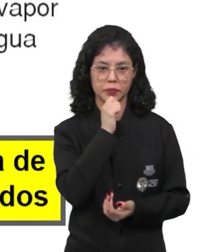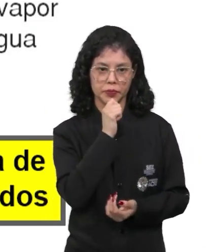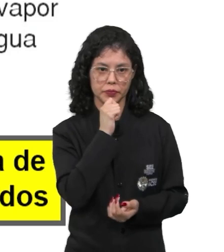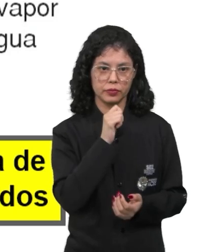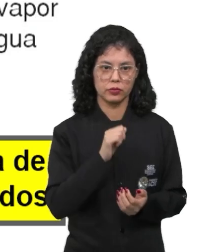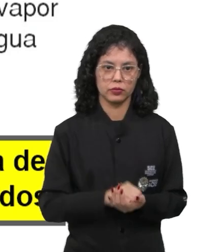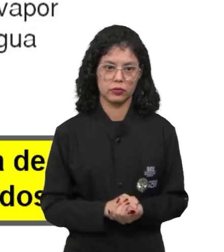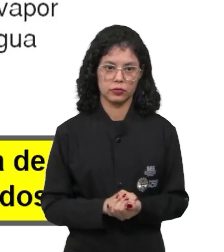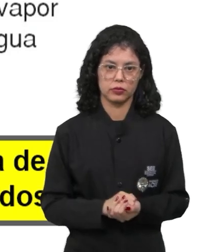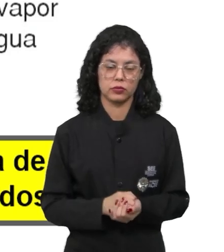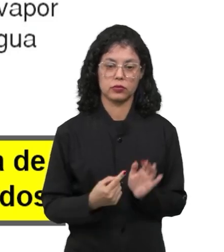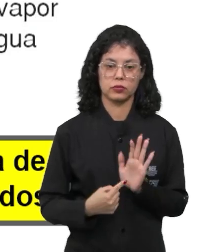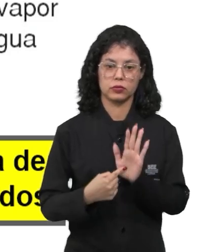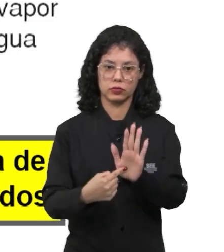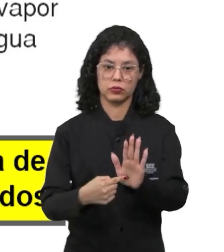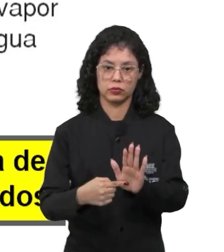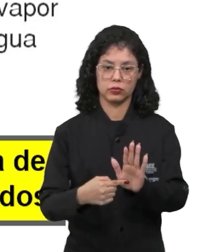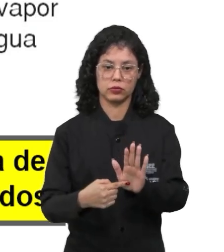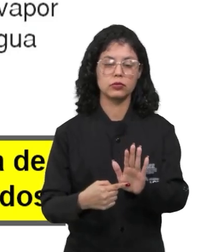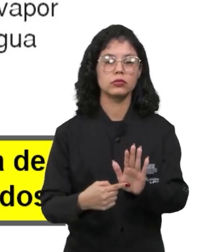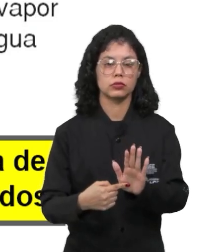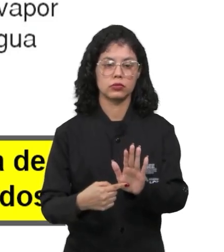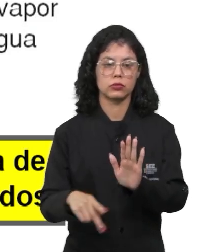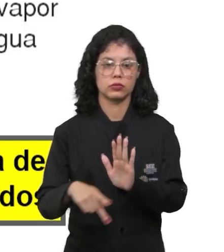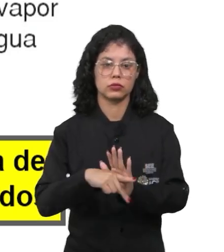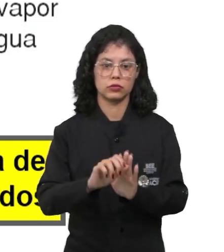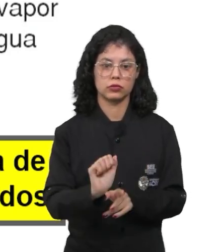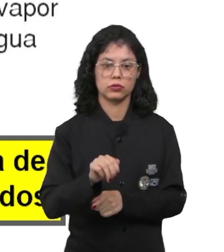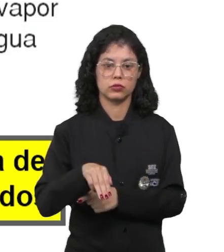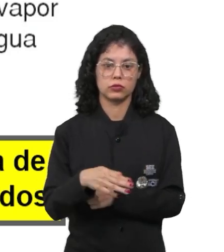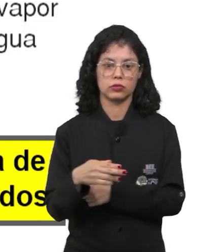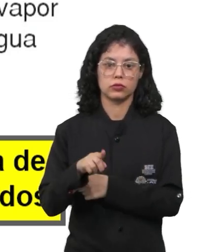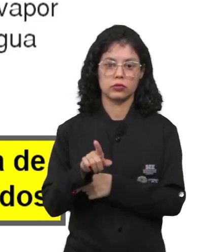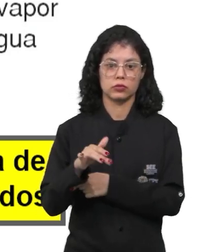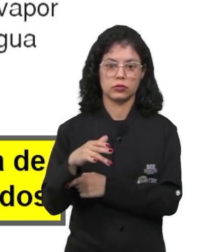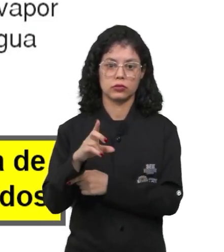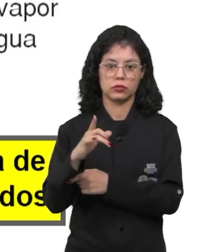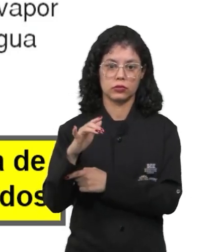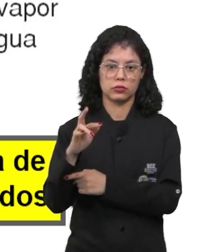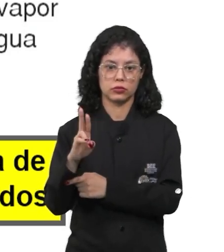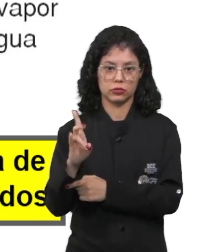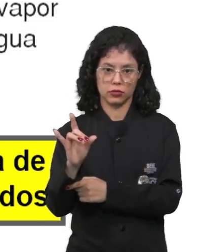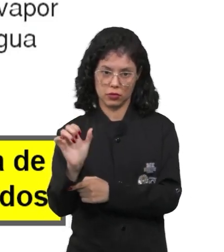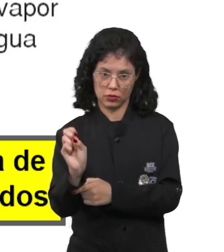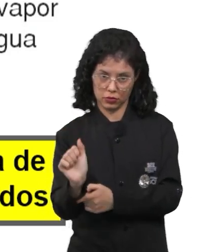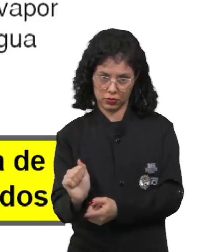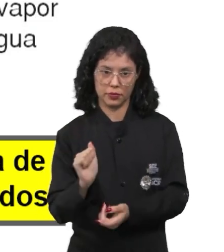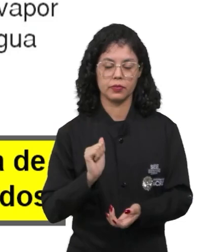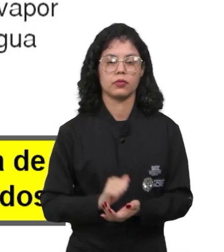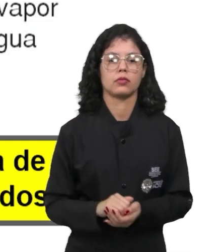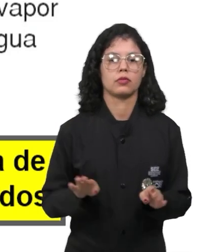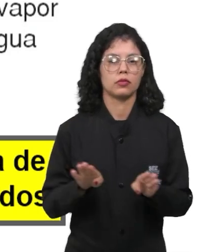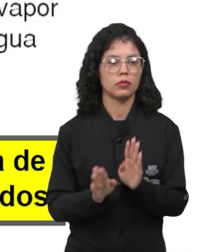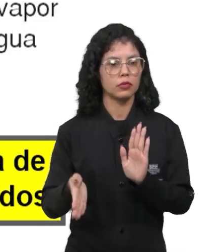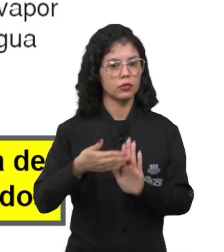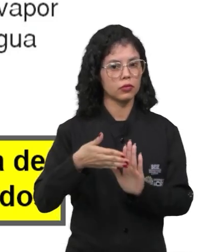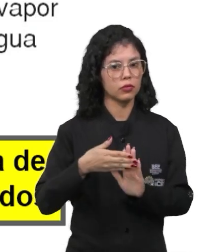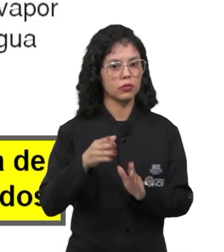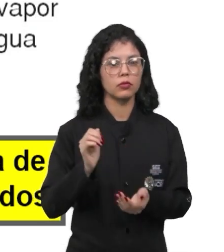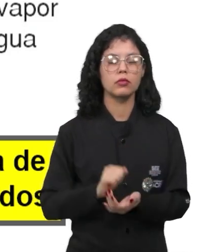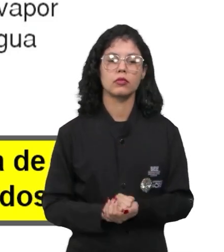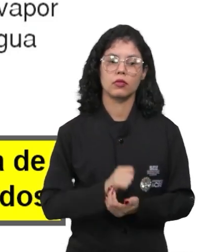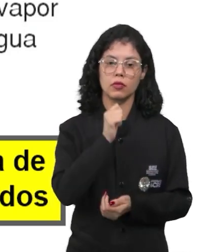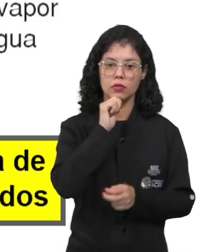ela começou a apresentar o quê, gente? Os aminoácidos. Então, a partir desse experimento, né, foi comprovada ali